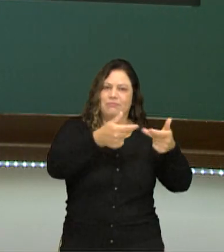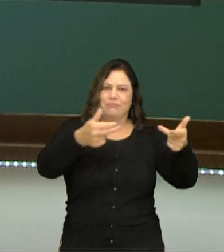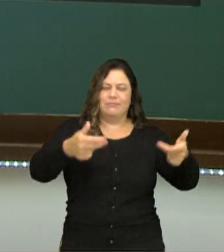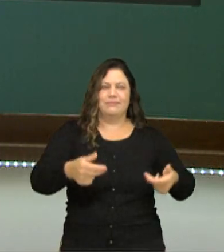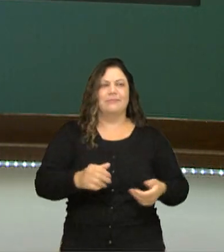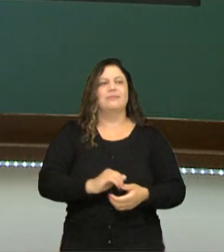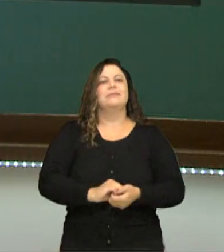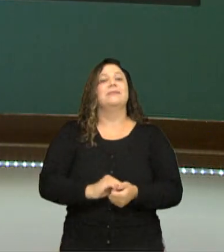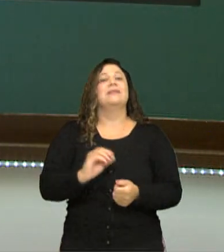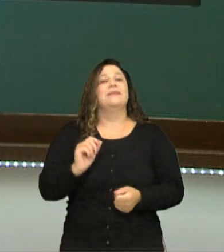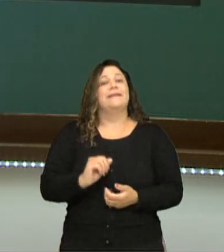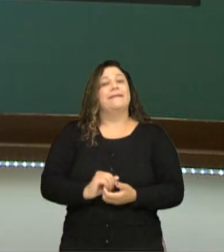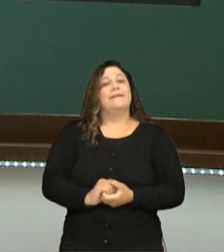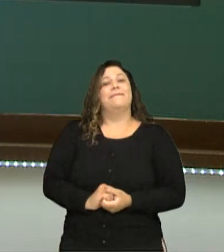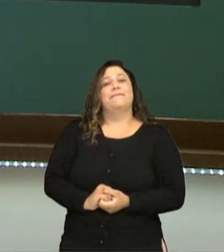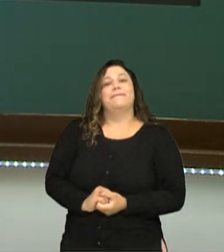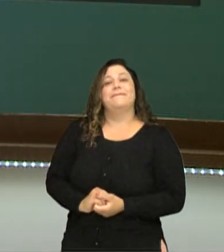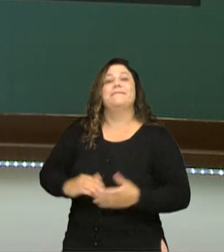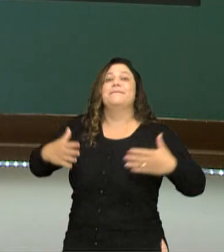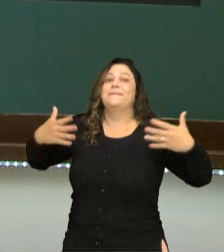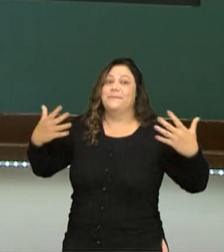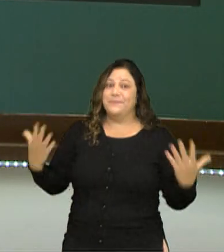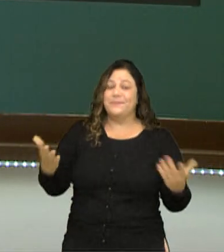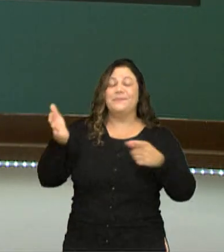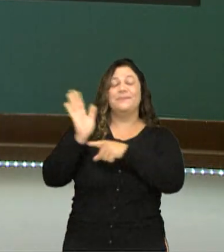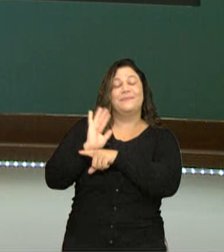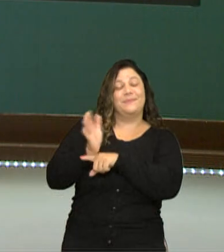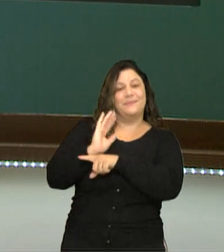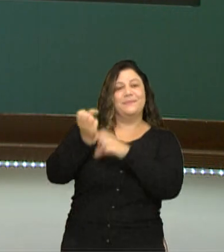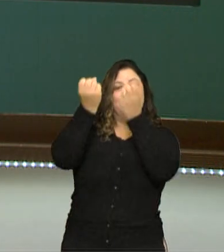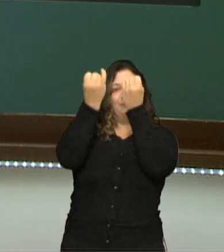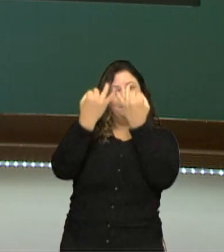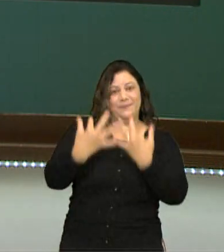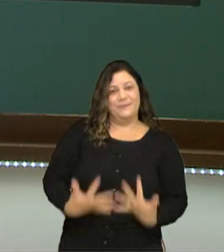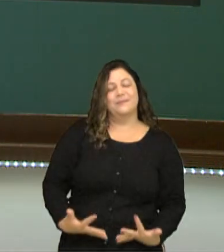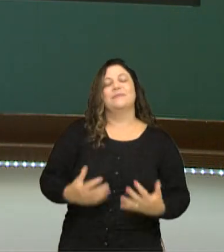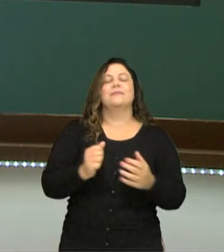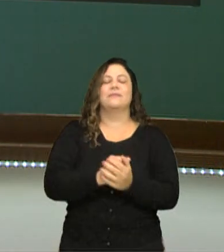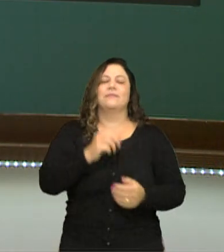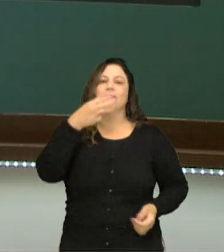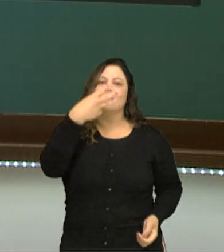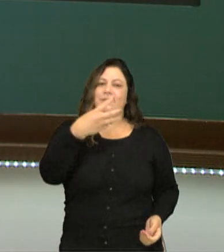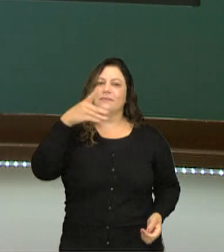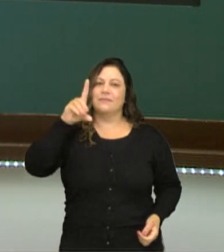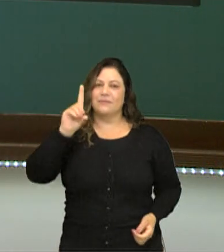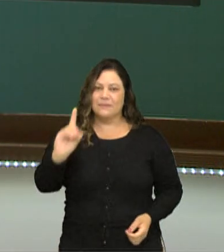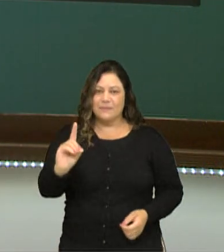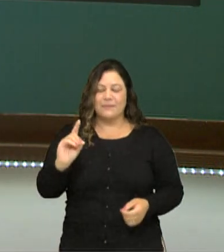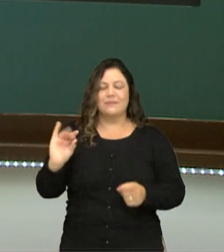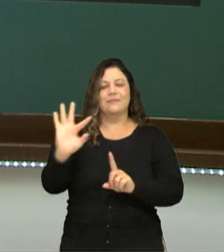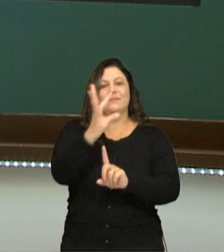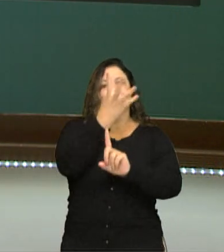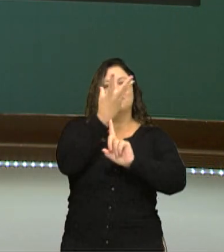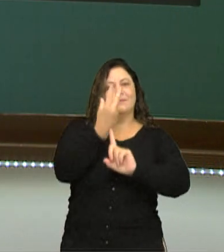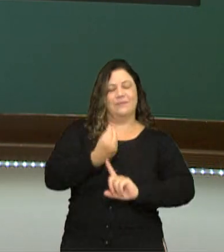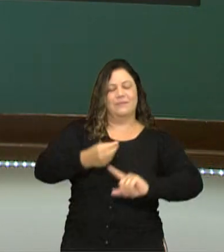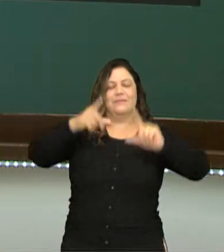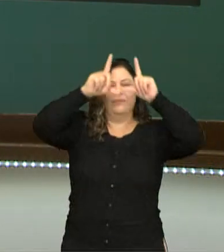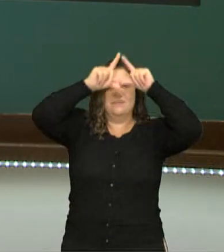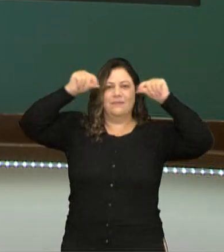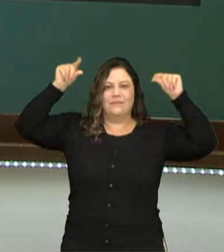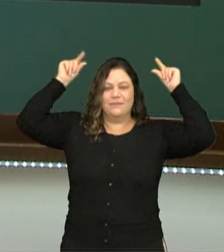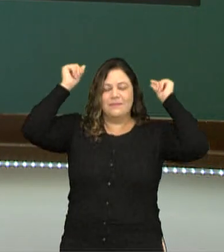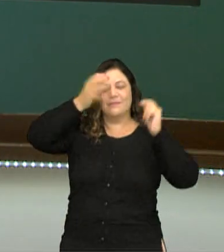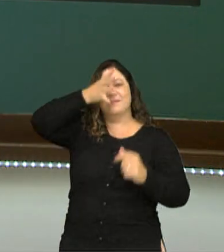bem presente ali. Então, nesse vídeo nós falamos sobre a tridimensionalidade na arte grego-romana, né? Espero que vocês